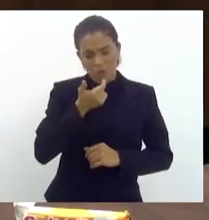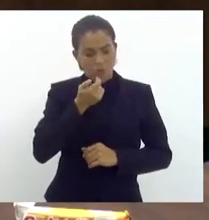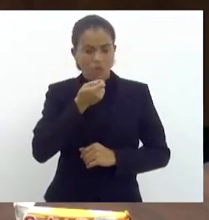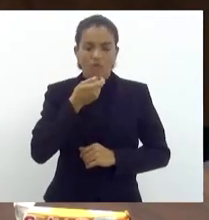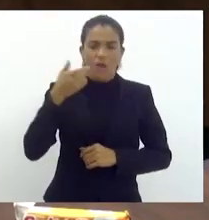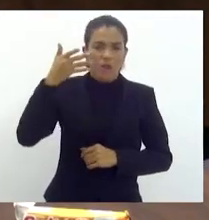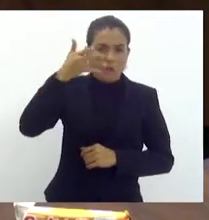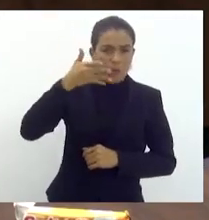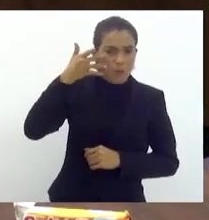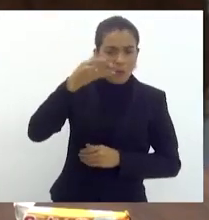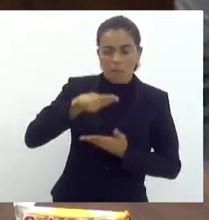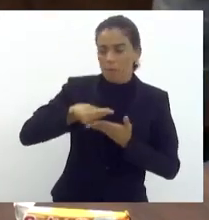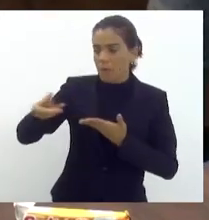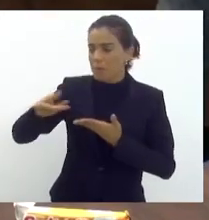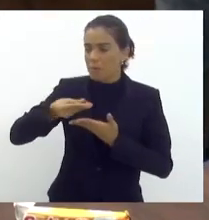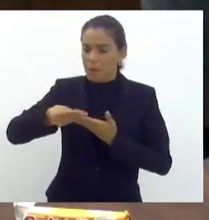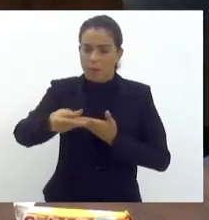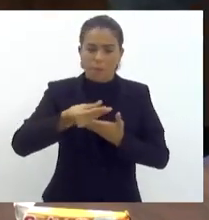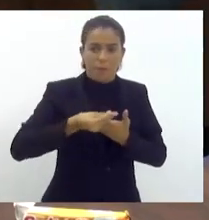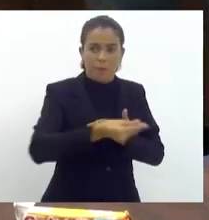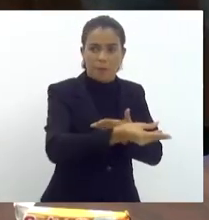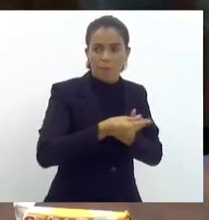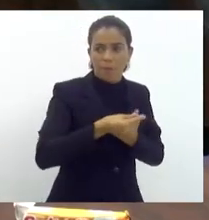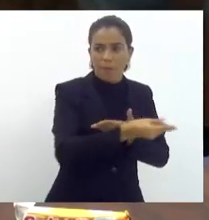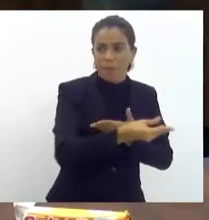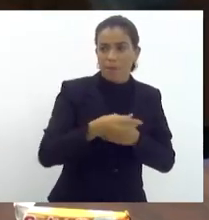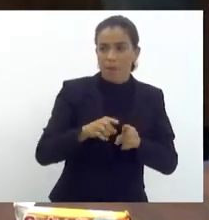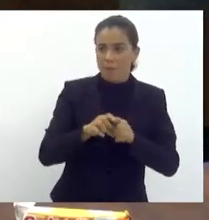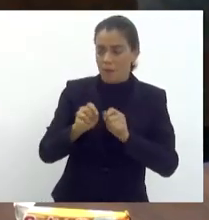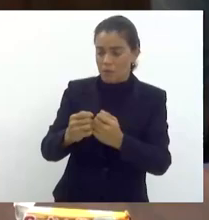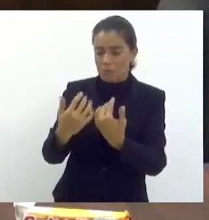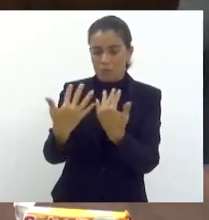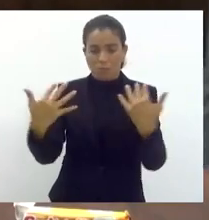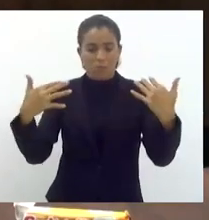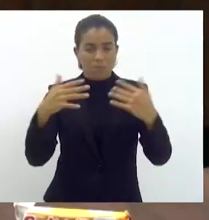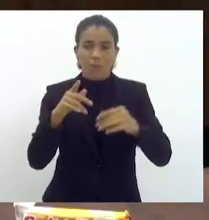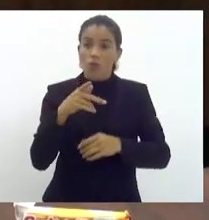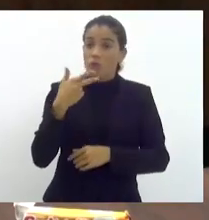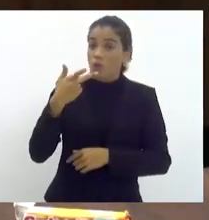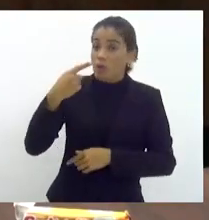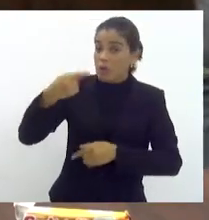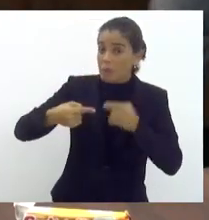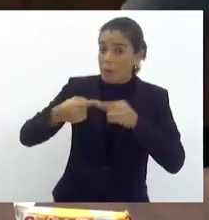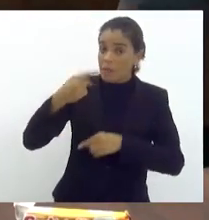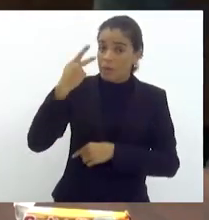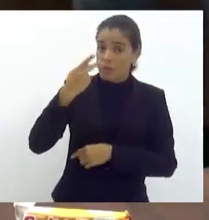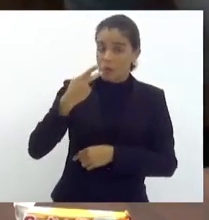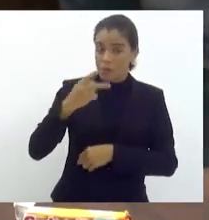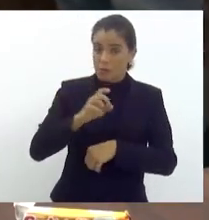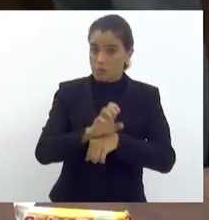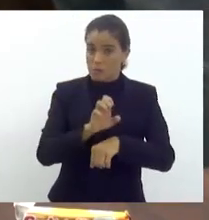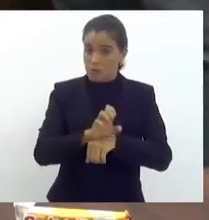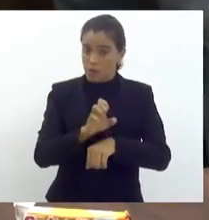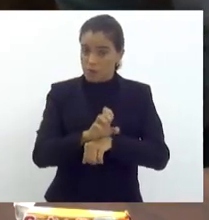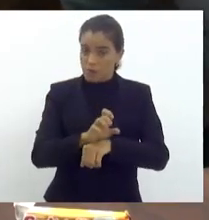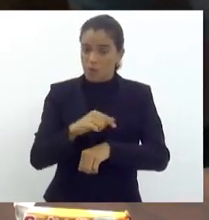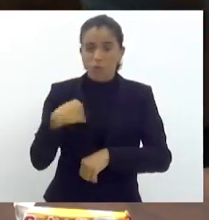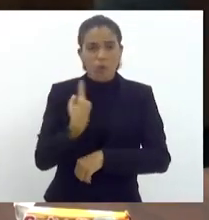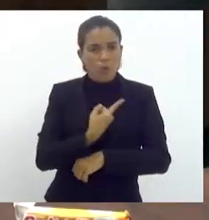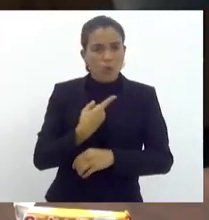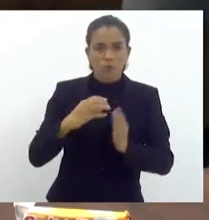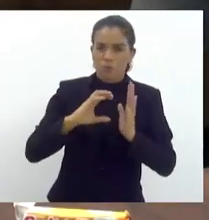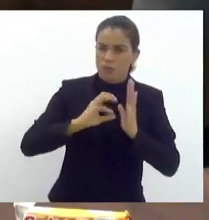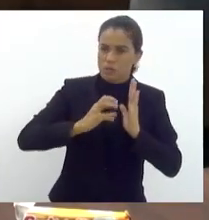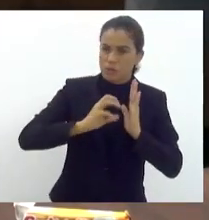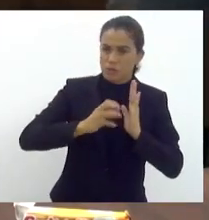discurso proprietário não estou discurso para plantar isso vai que debatendo política para o estado nosso partir do